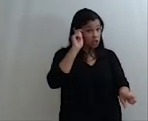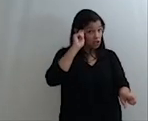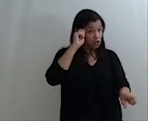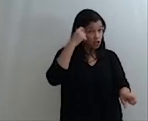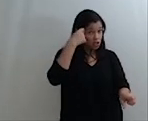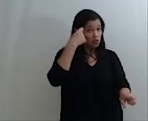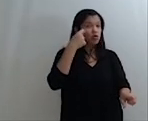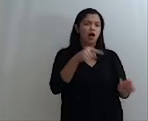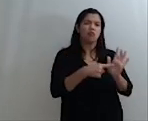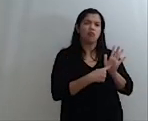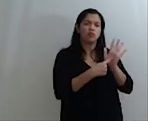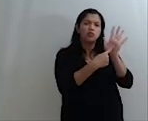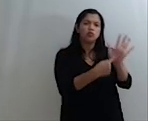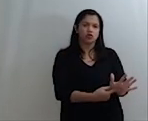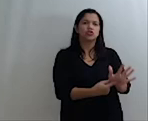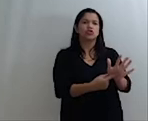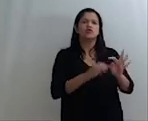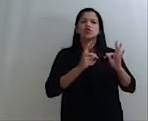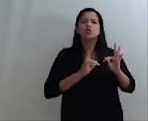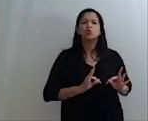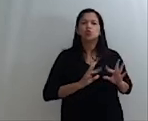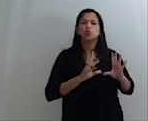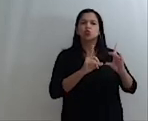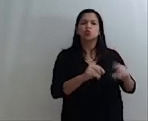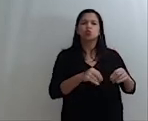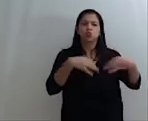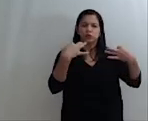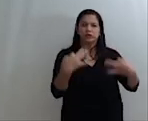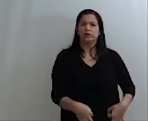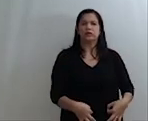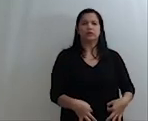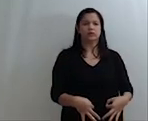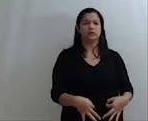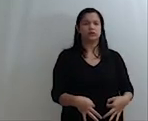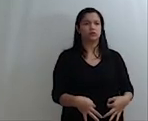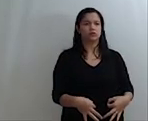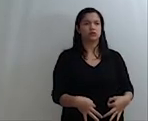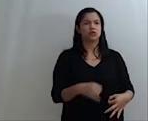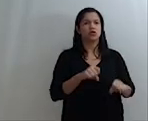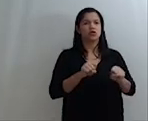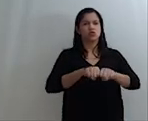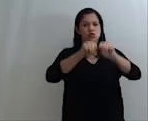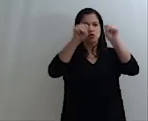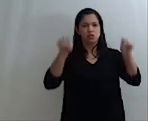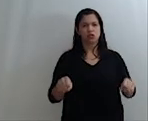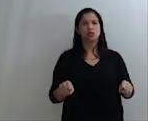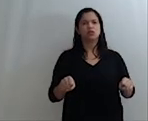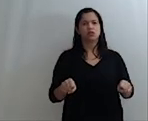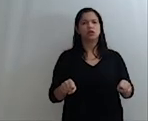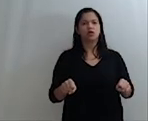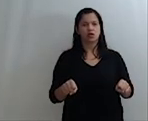retrataria todas as mazelas que existem em relação ao sistema judicial